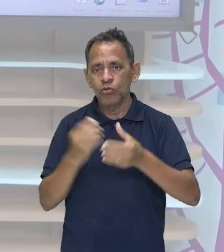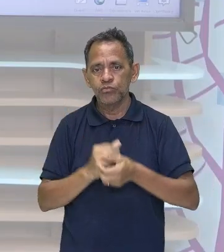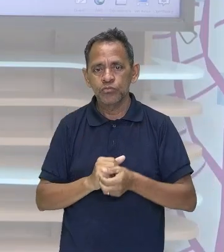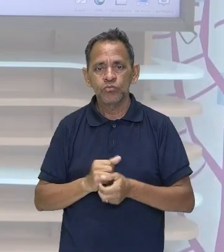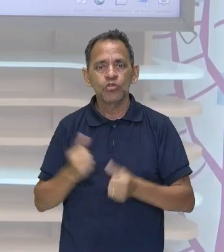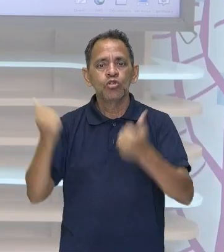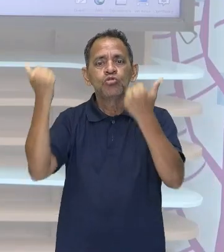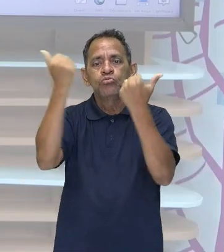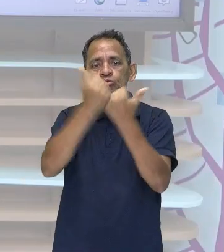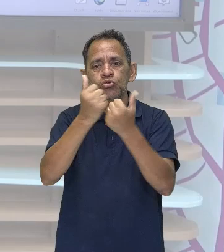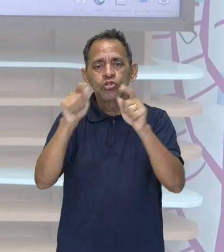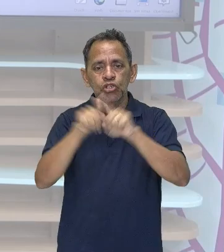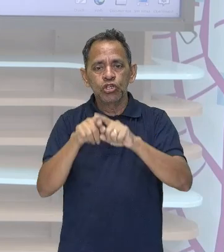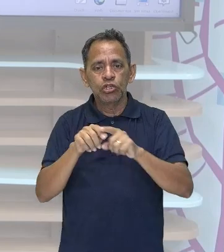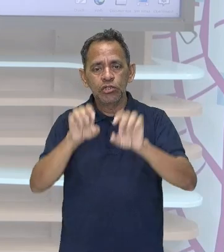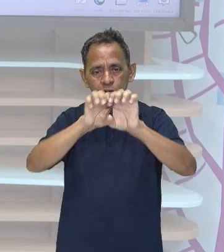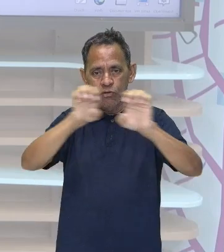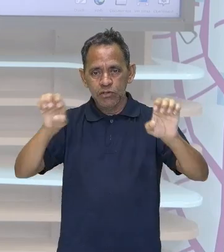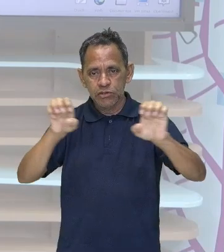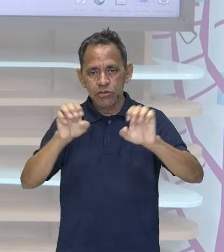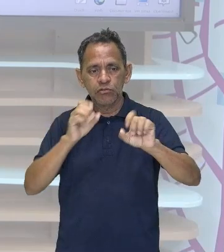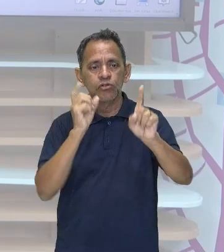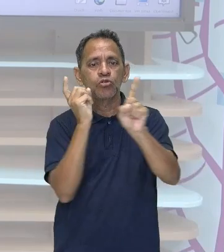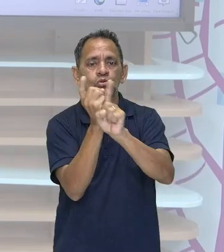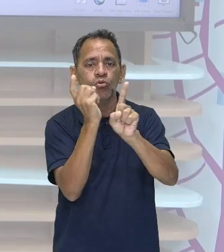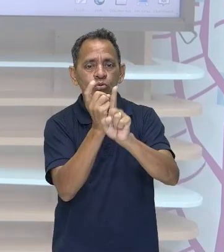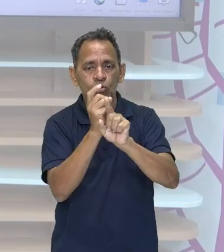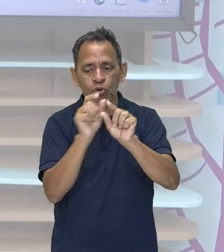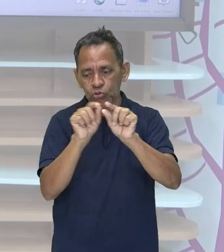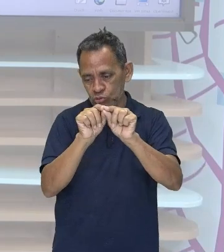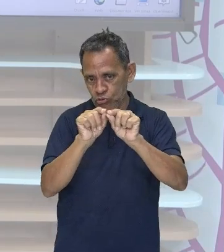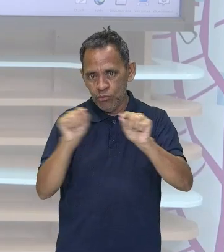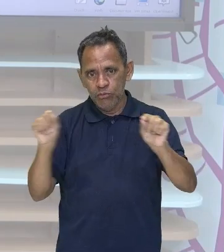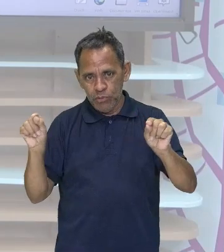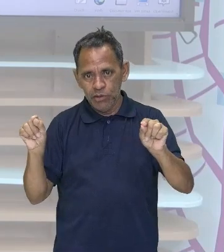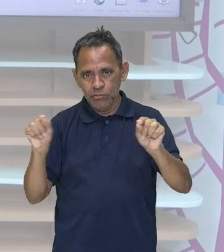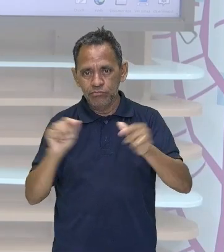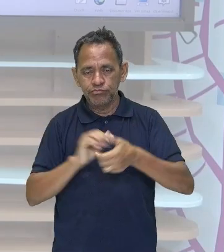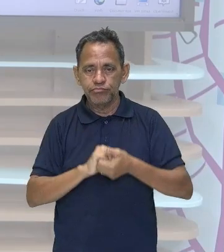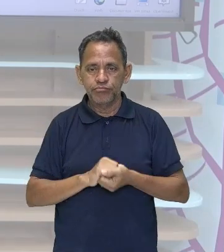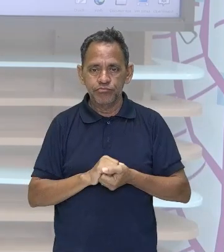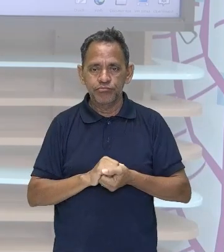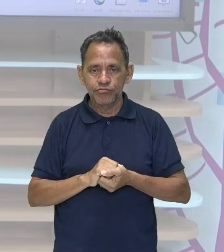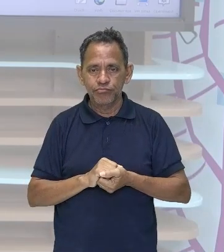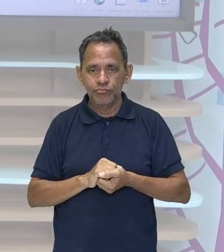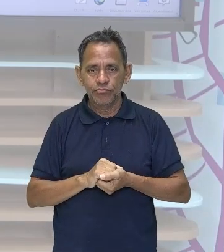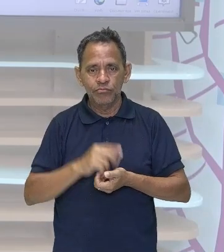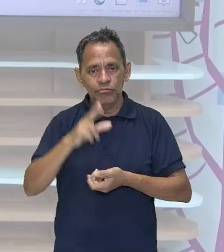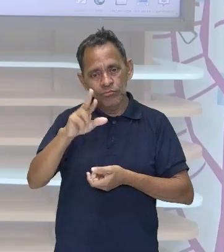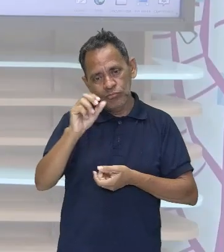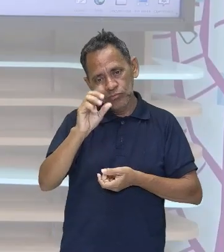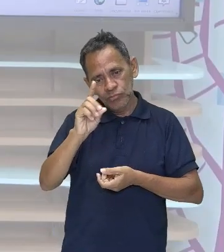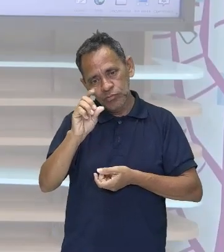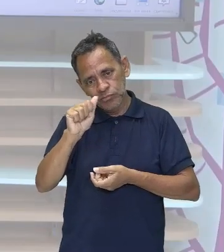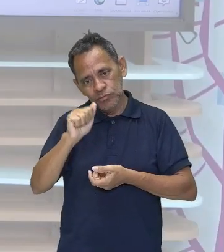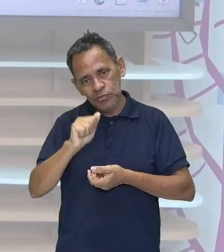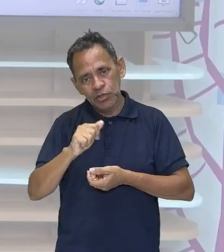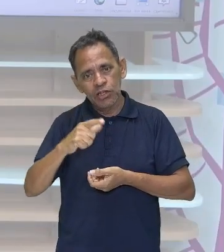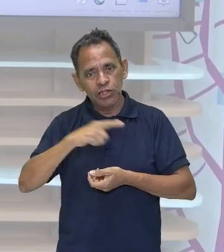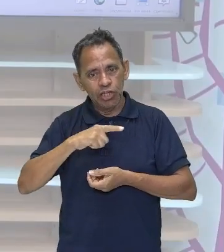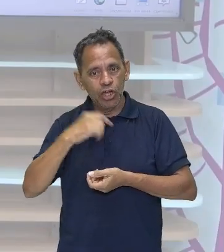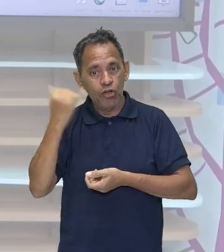minha equação, encontro o valor do comprimento da roda da motocicleta, né, e de posse